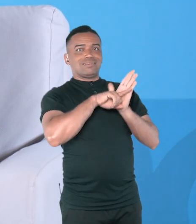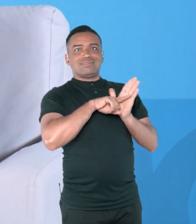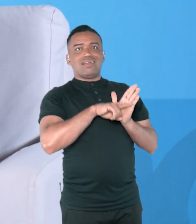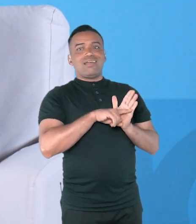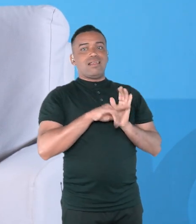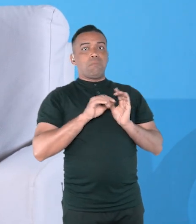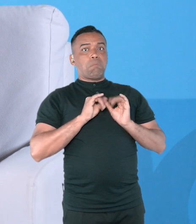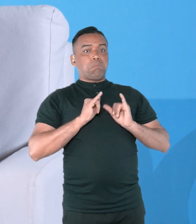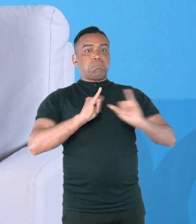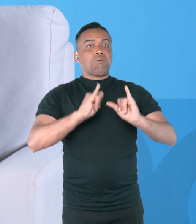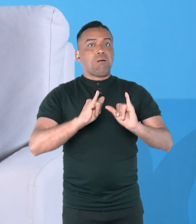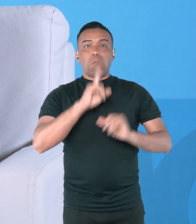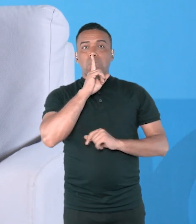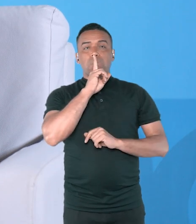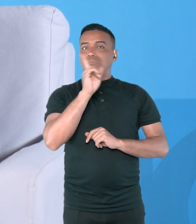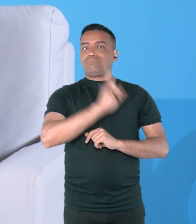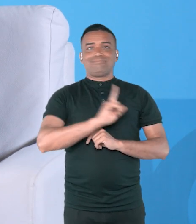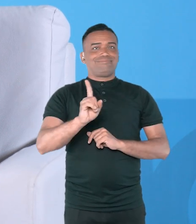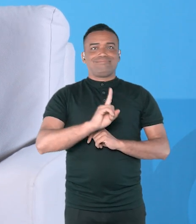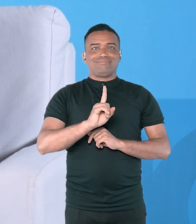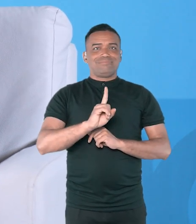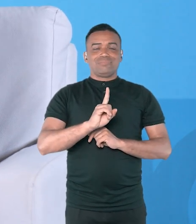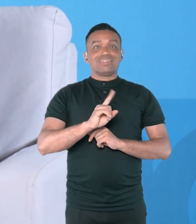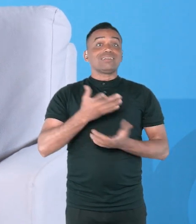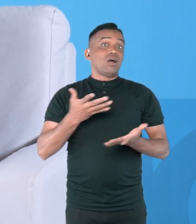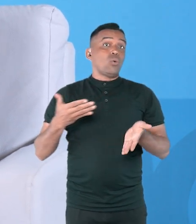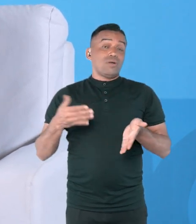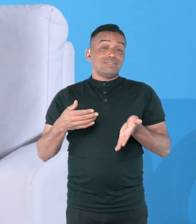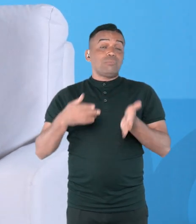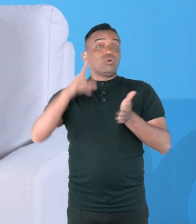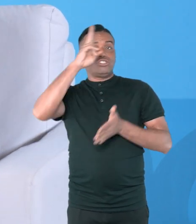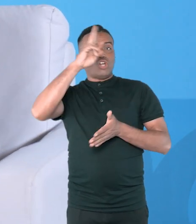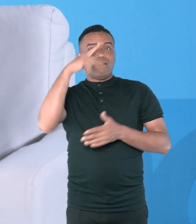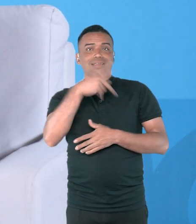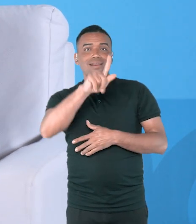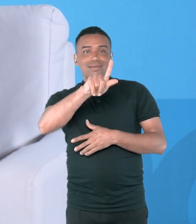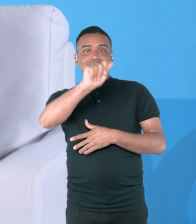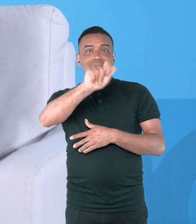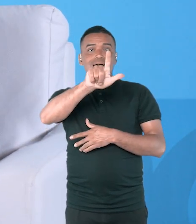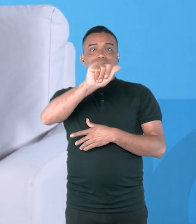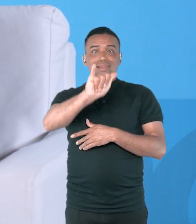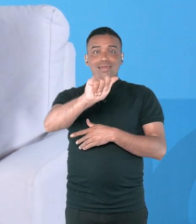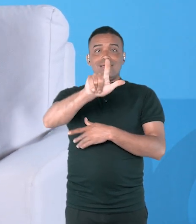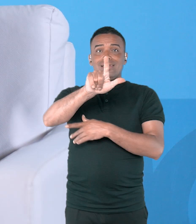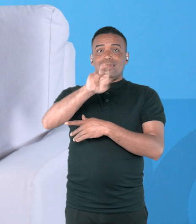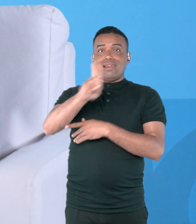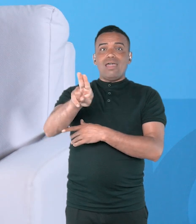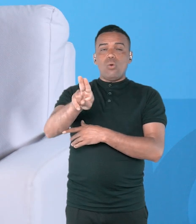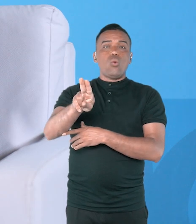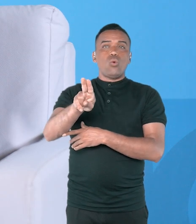mundo. Até onde você se vende? E tem um pedacinho da história do Galileu que me falava muito